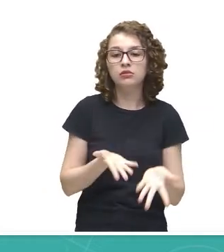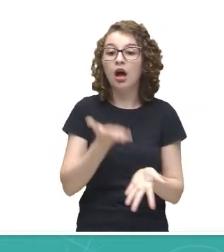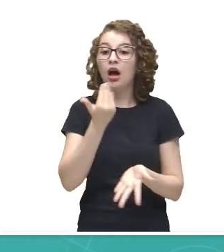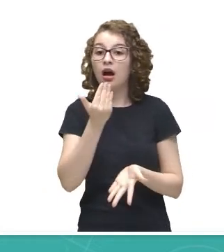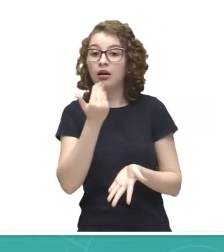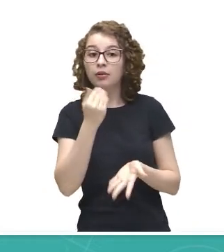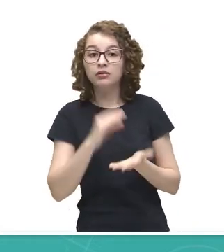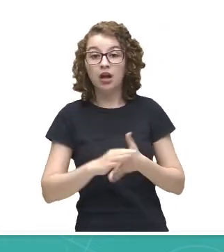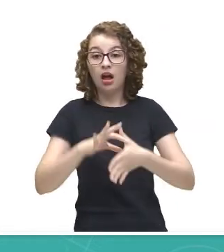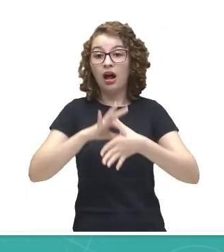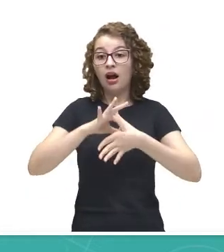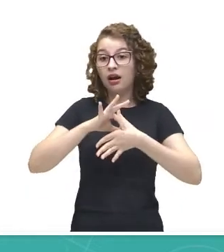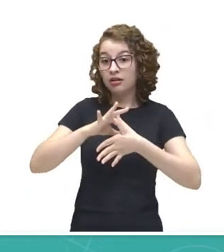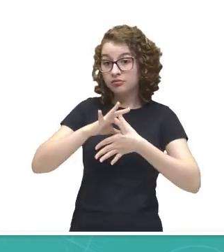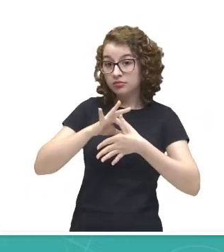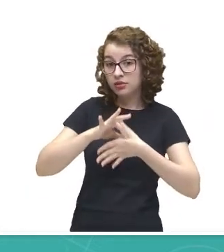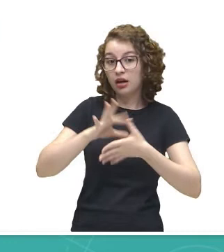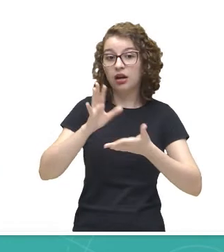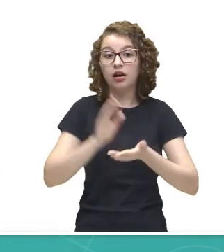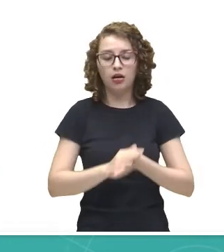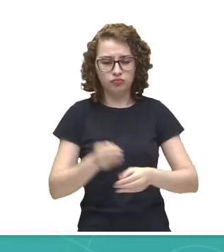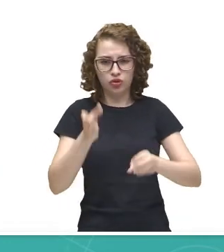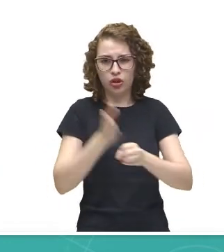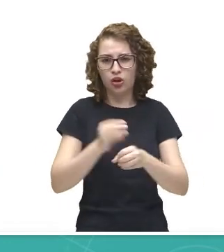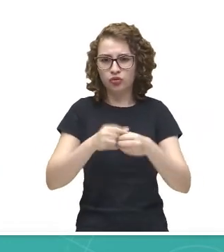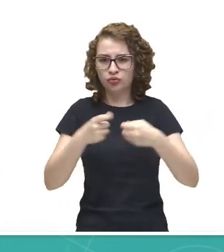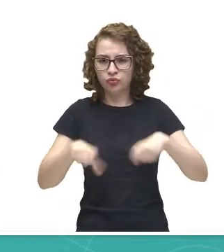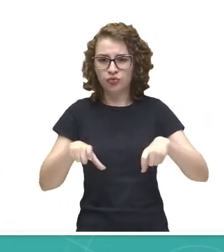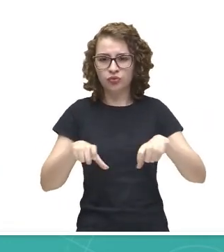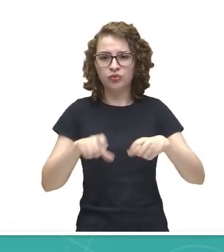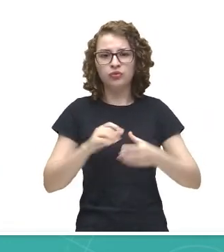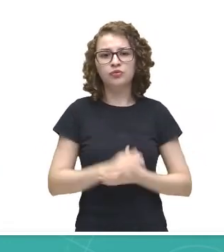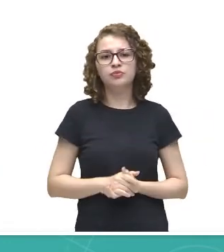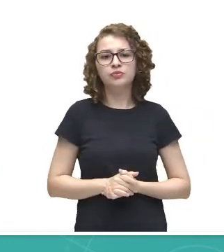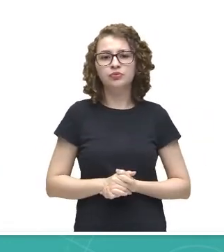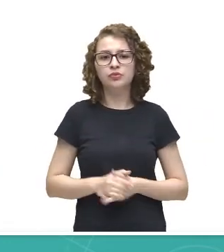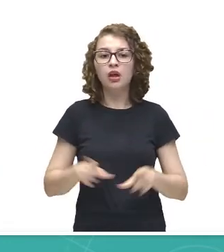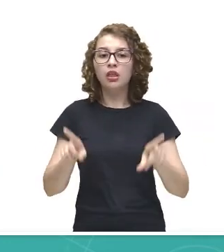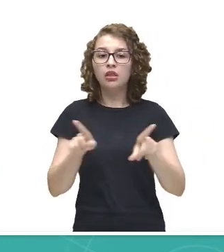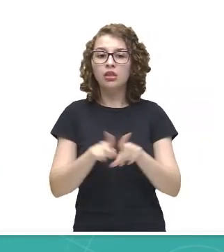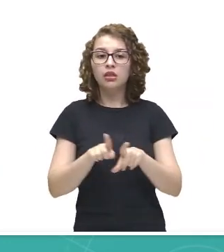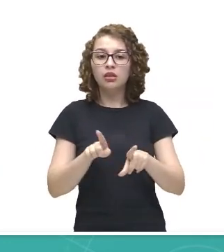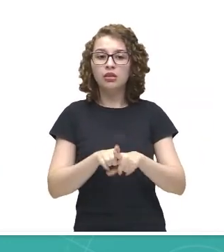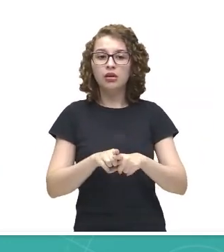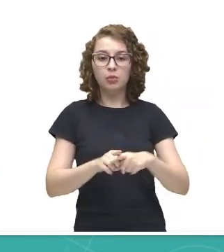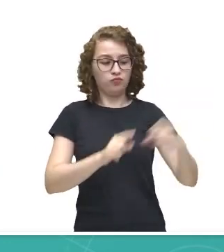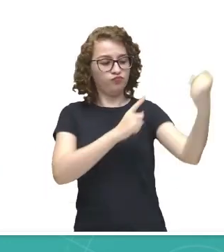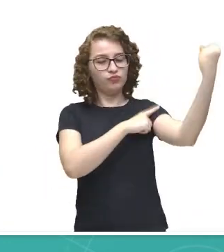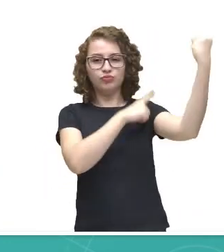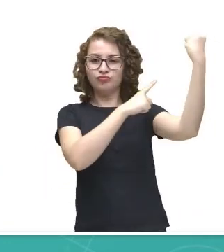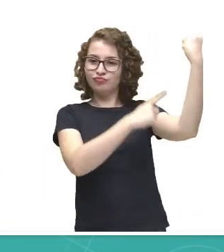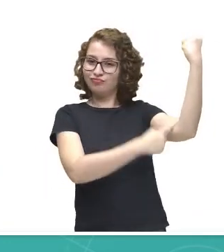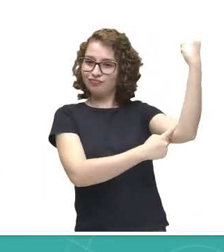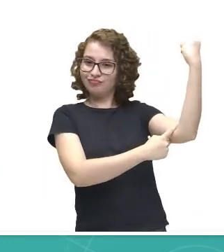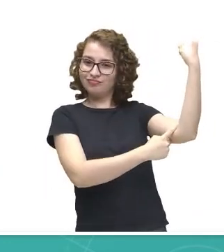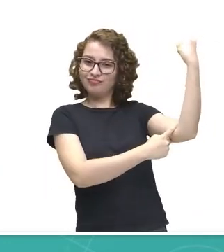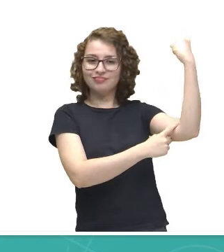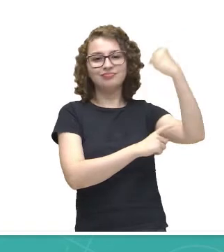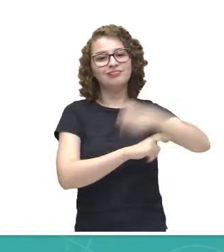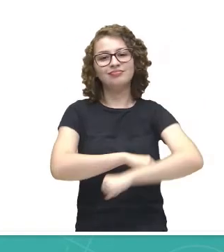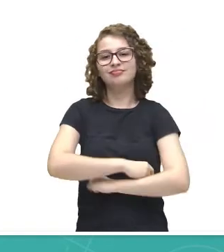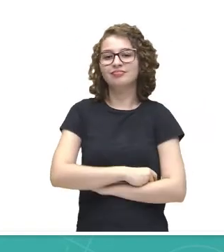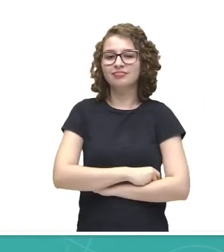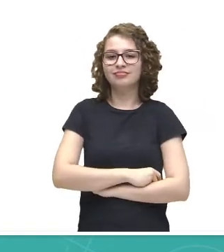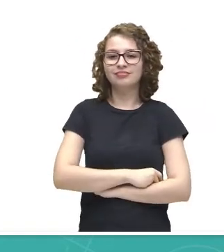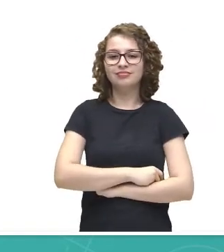consumir proteína que está nas carnes, nos ovos, também para fortalecer os músculos, tá?